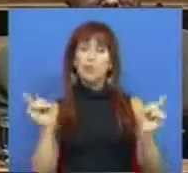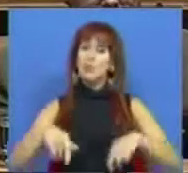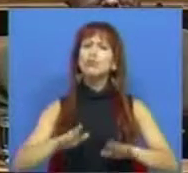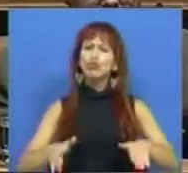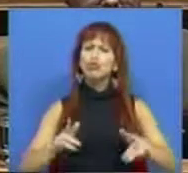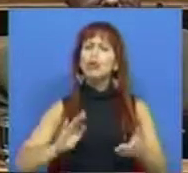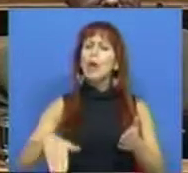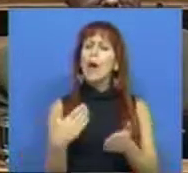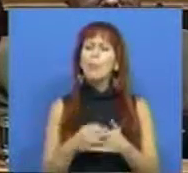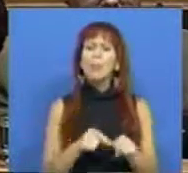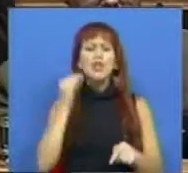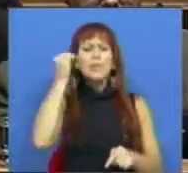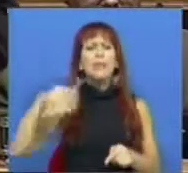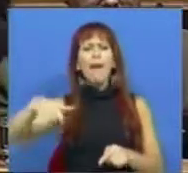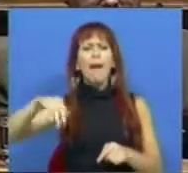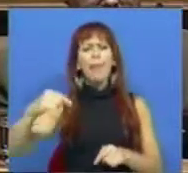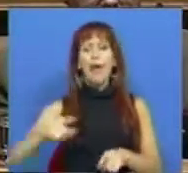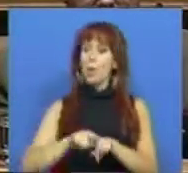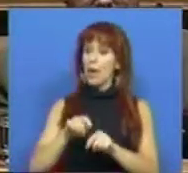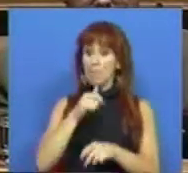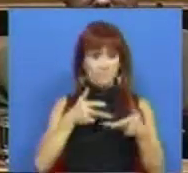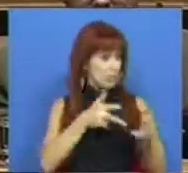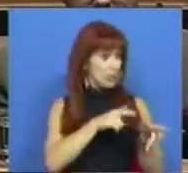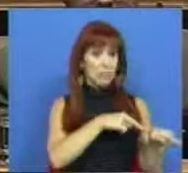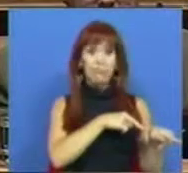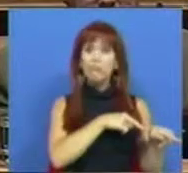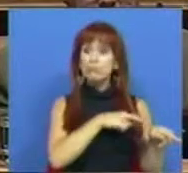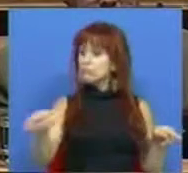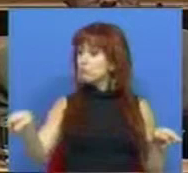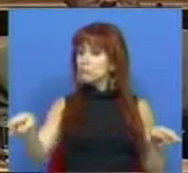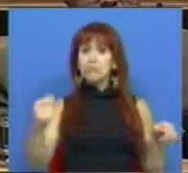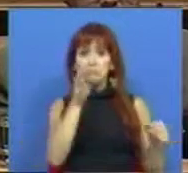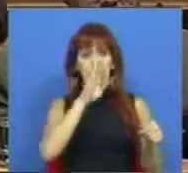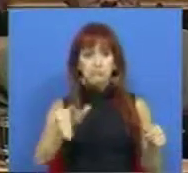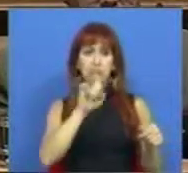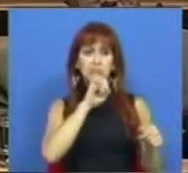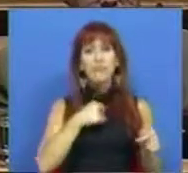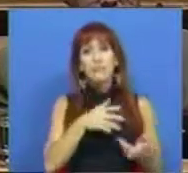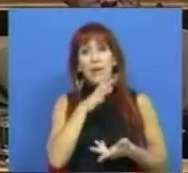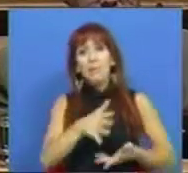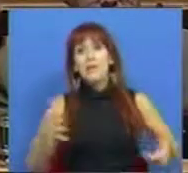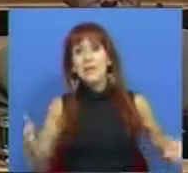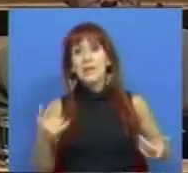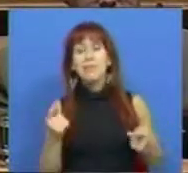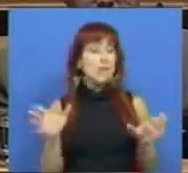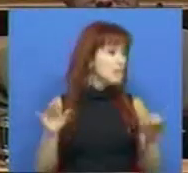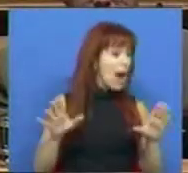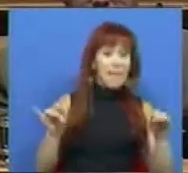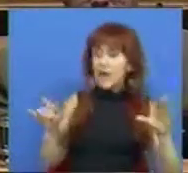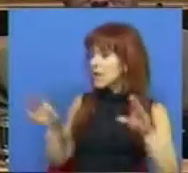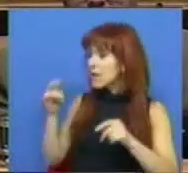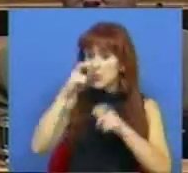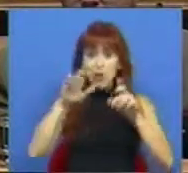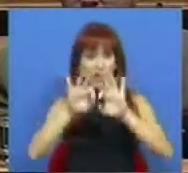também já tem propostas na especialidade para que essa metodologia possa ser implementada. É caso para dizer que há cada vez mais